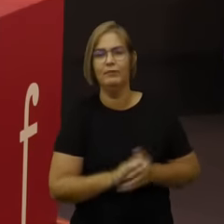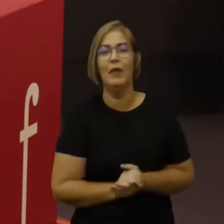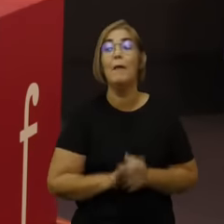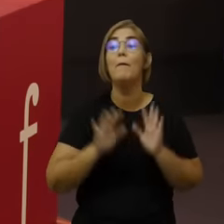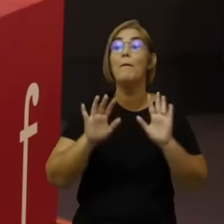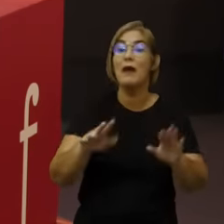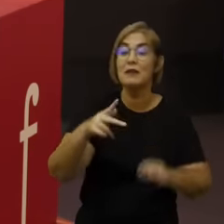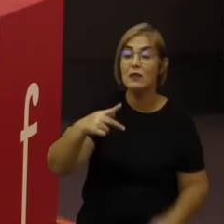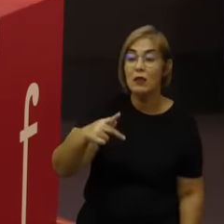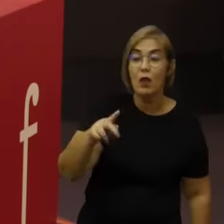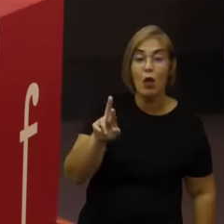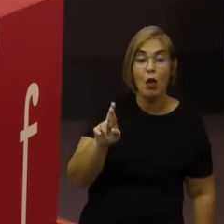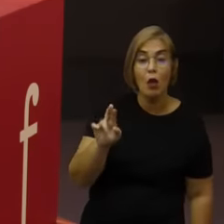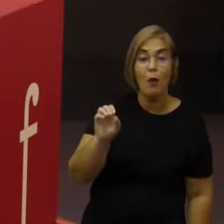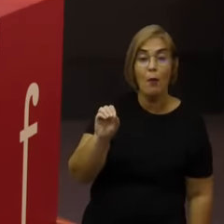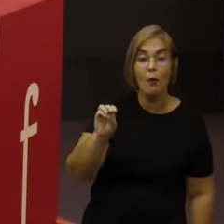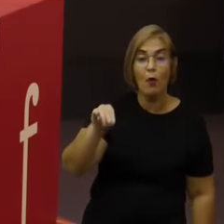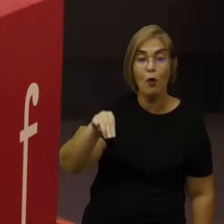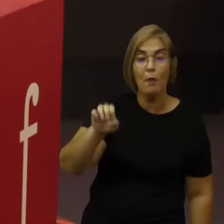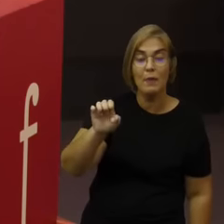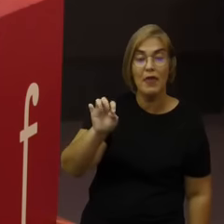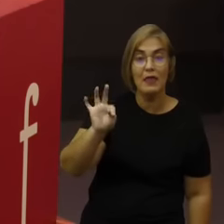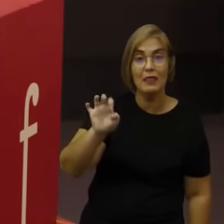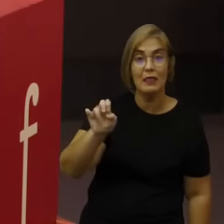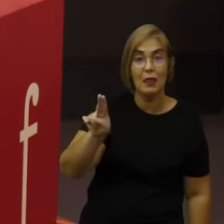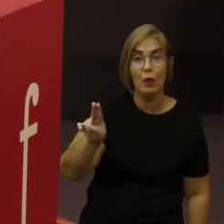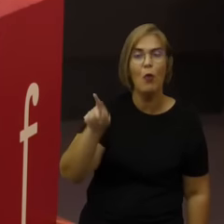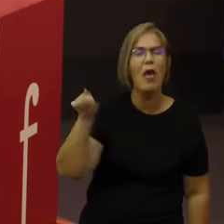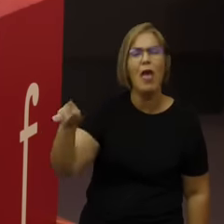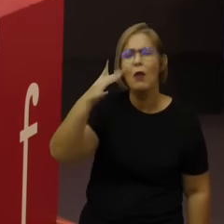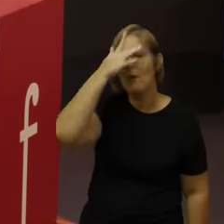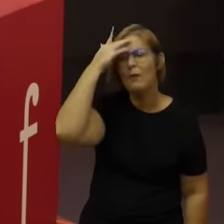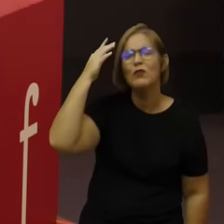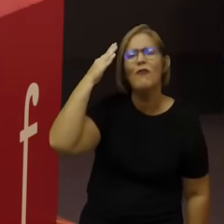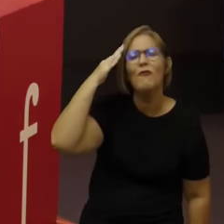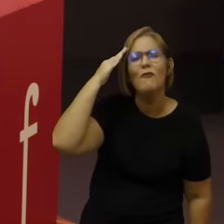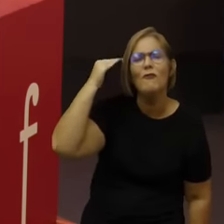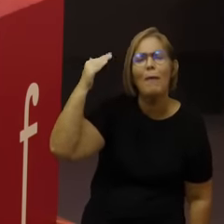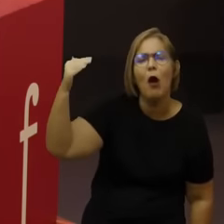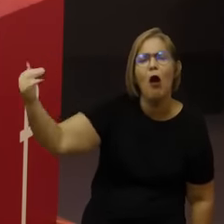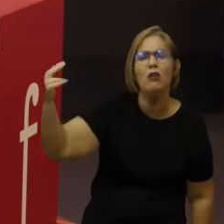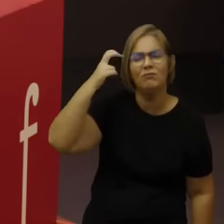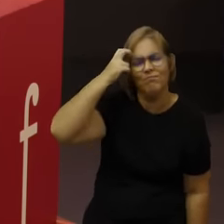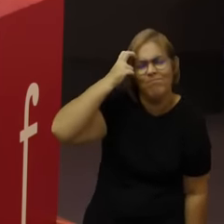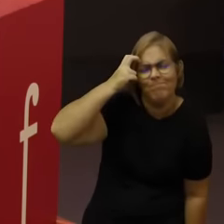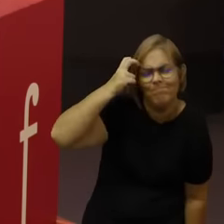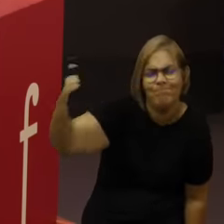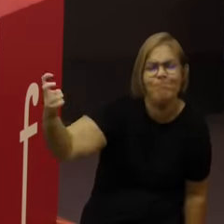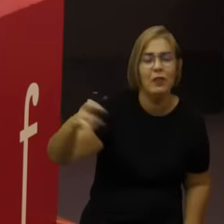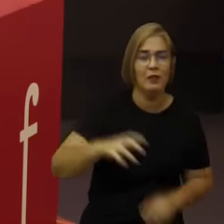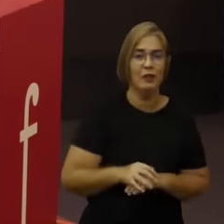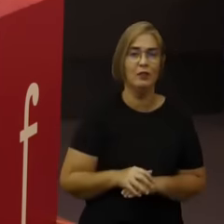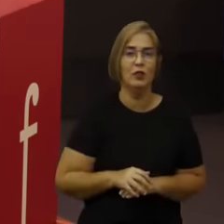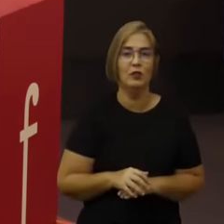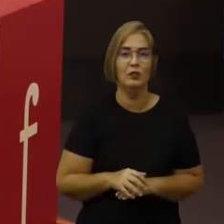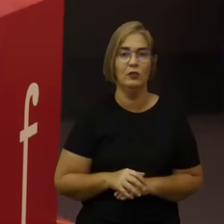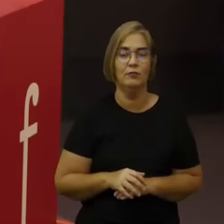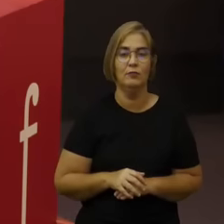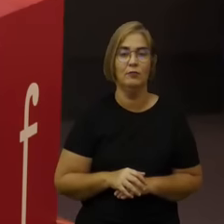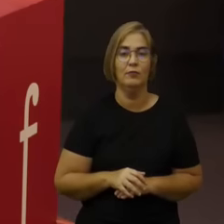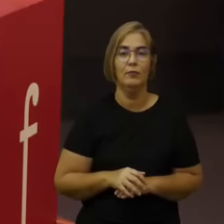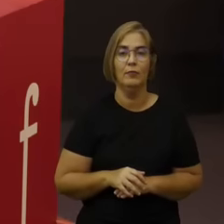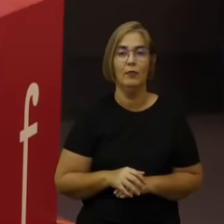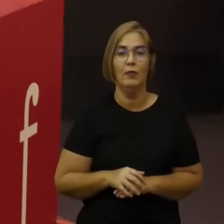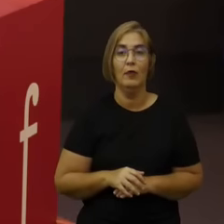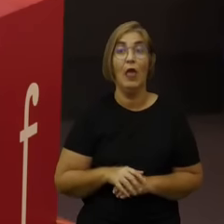titã, é também uma figura eh eh acima dos dos seres humanos, né? condena a